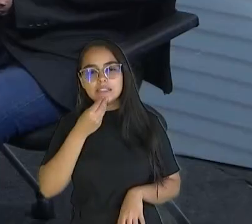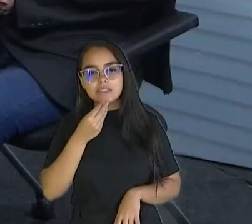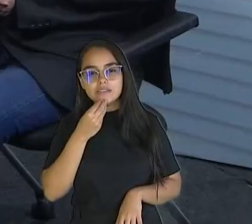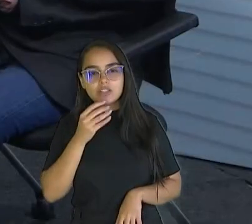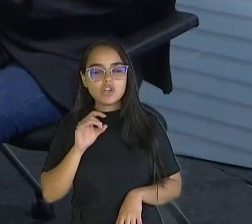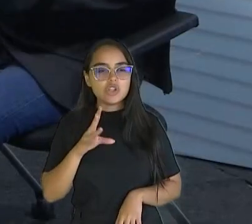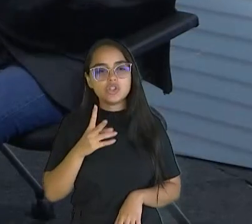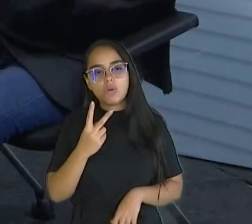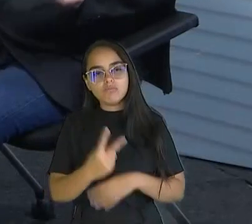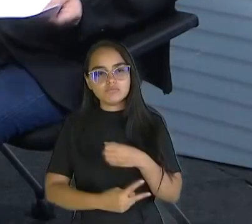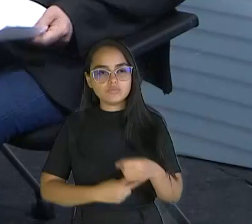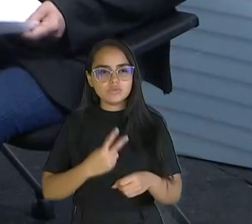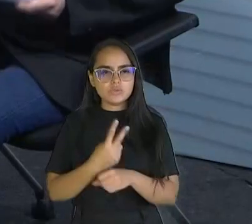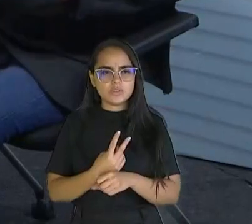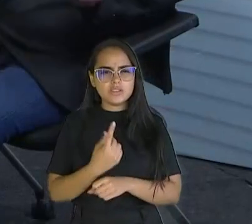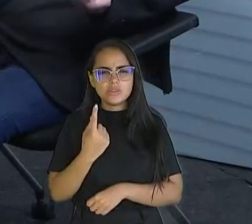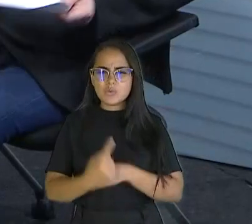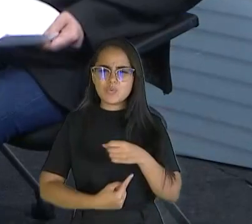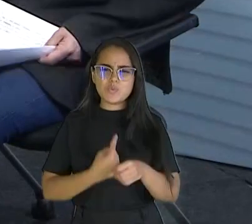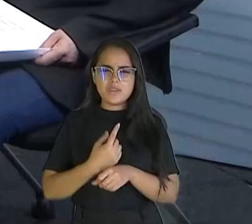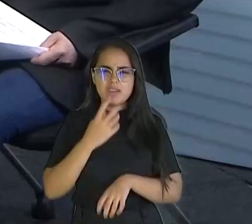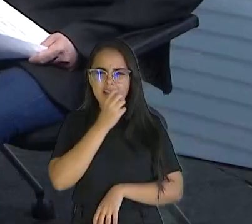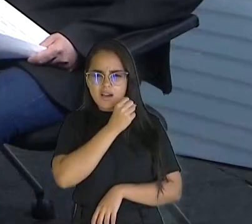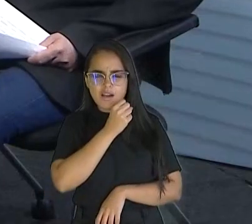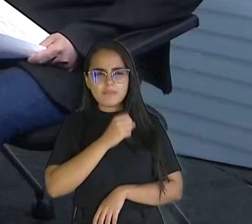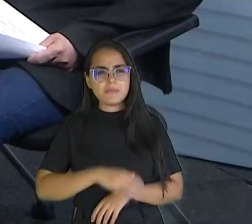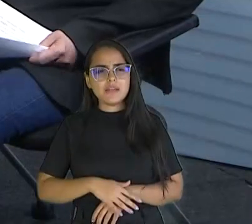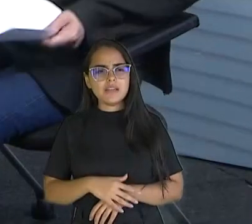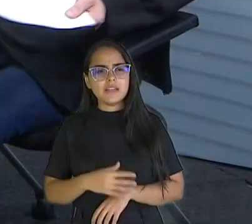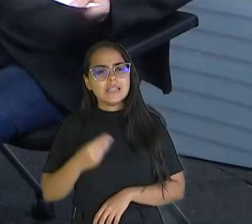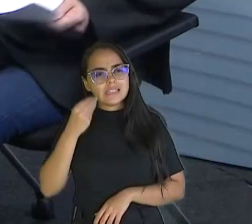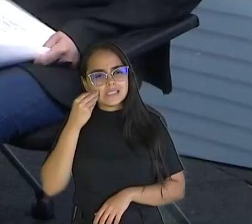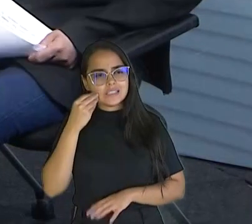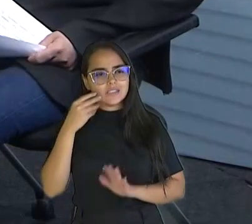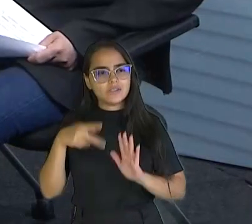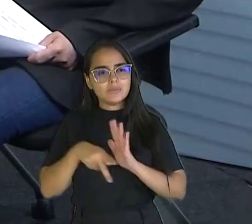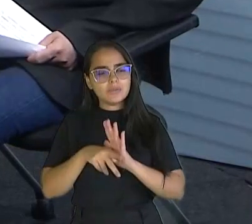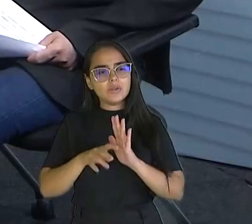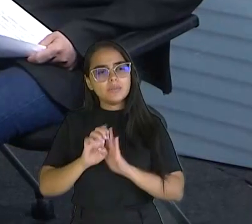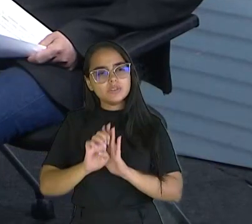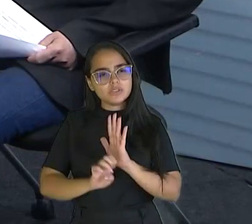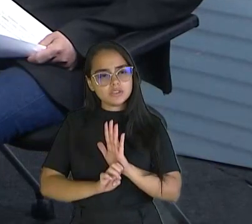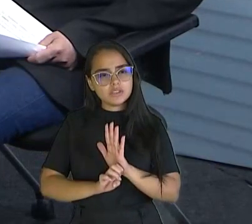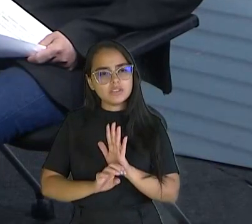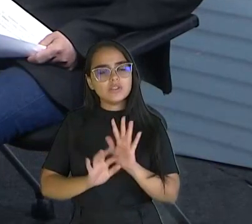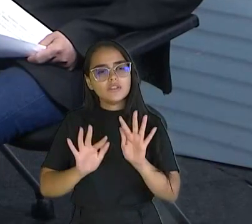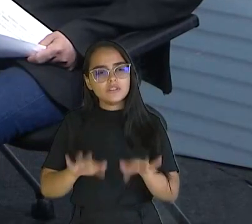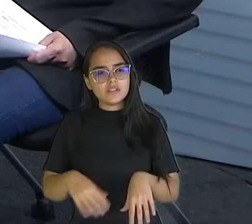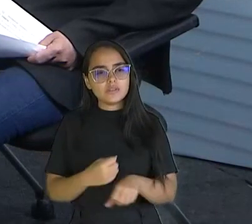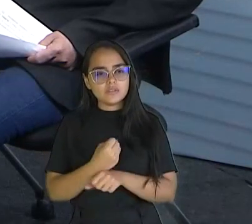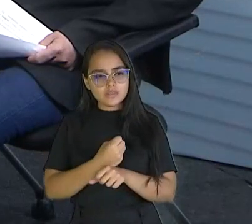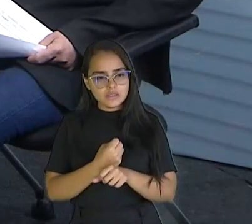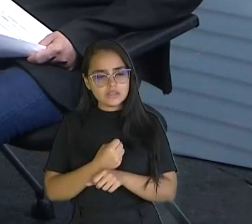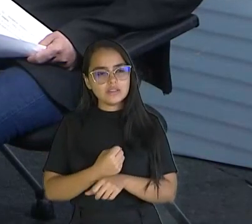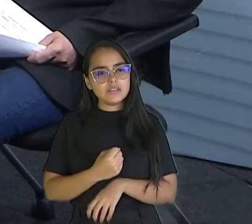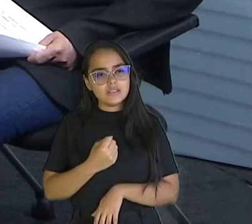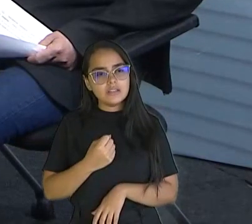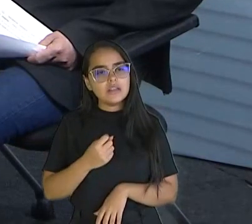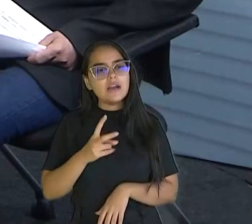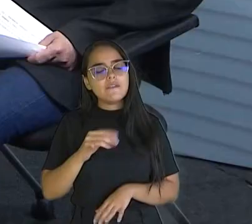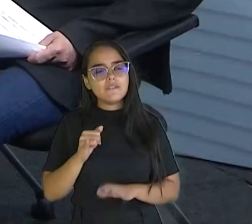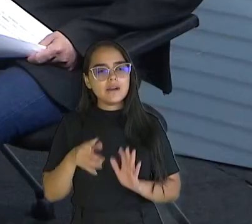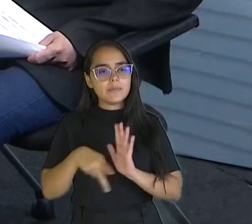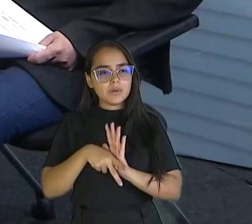para 2 anos. Eu acho que um ano muito pouco. A gente está fazendo nossa reforma do estatuto agora no final do ano, então provavelmente vai ser colocado como